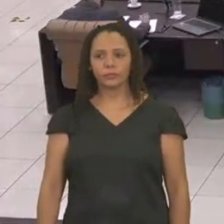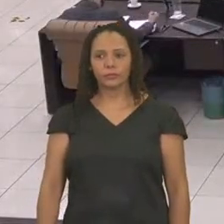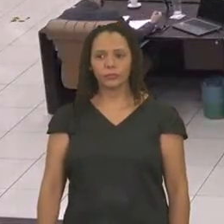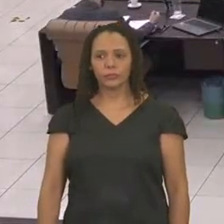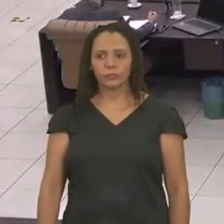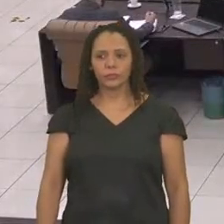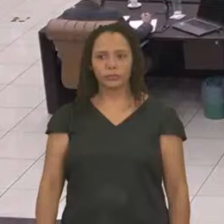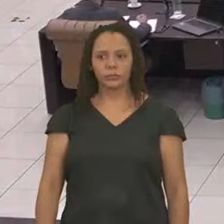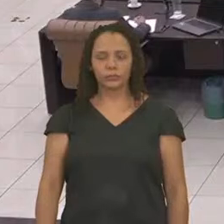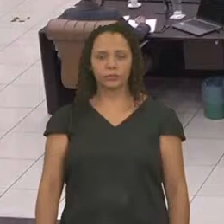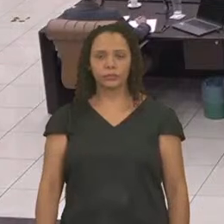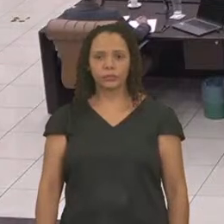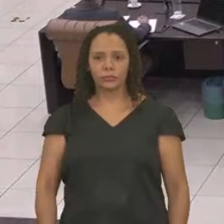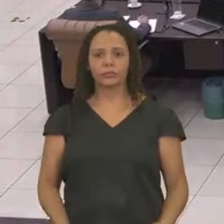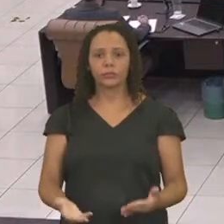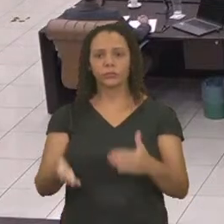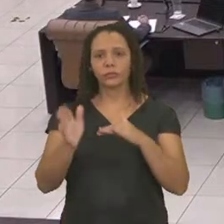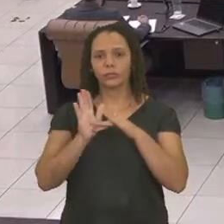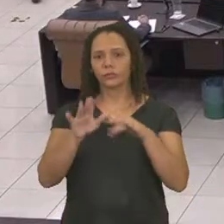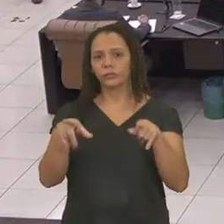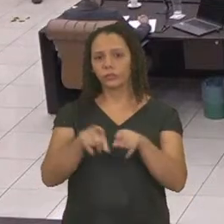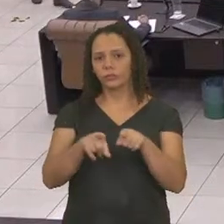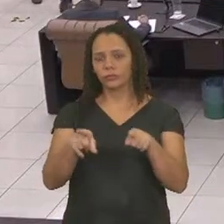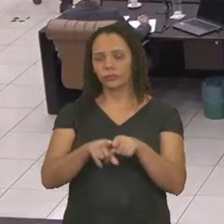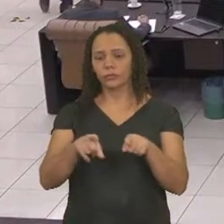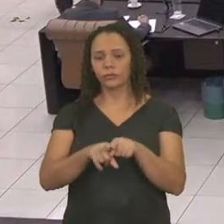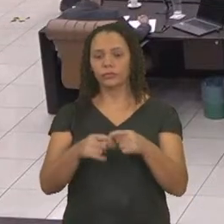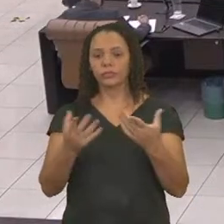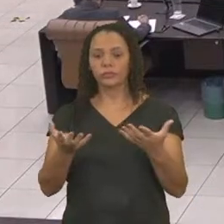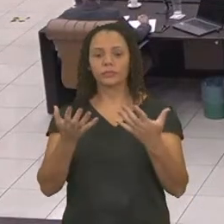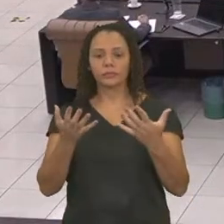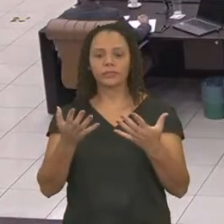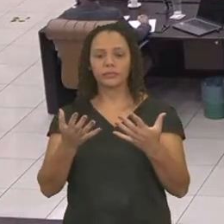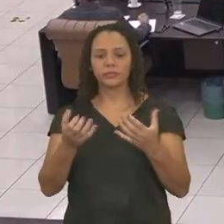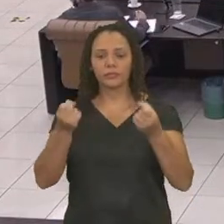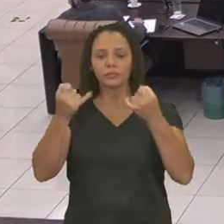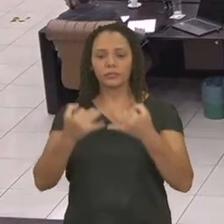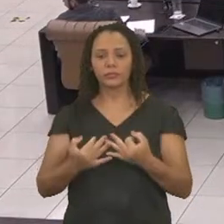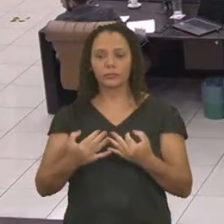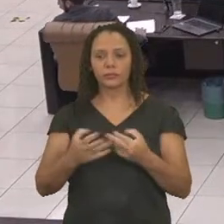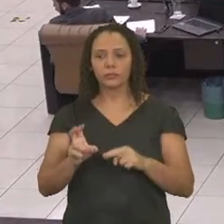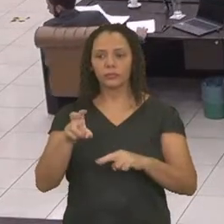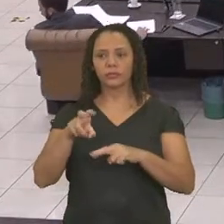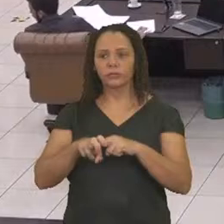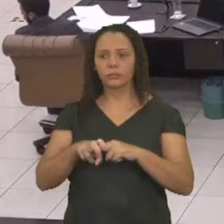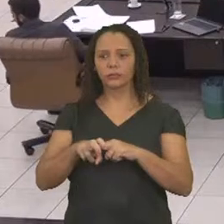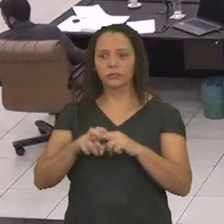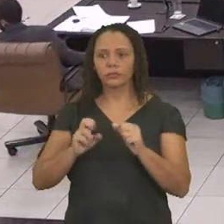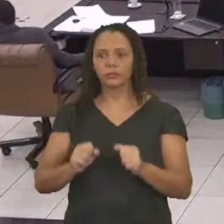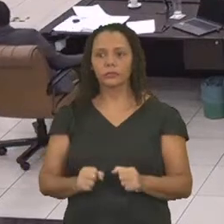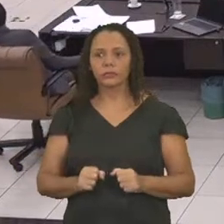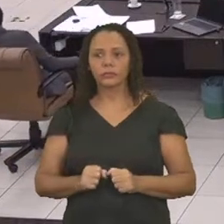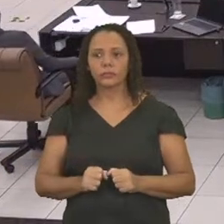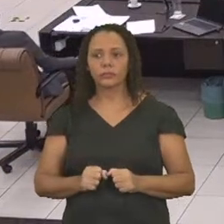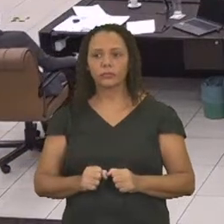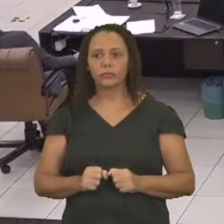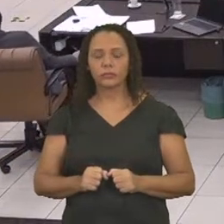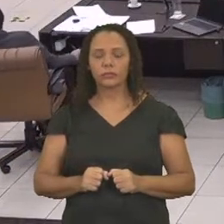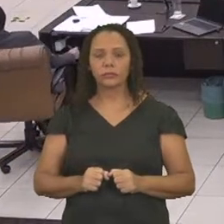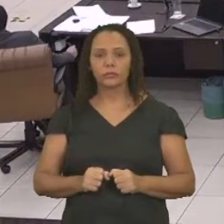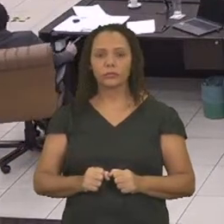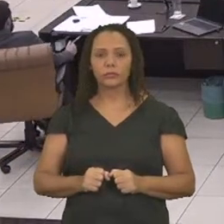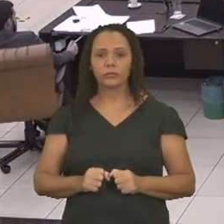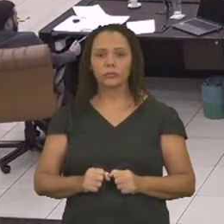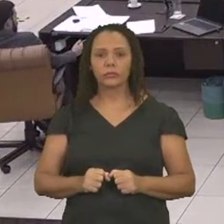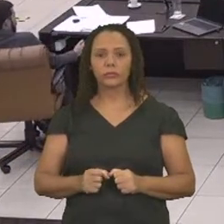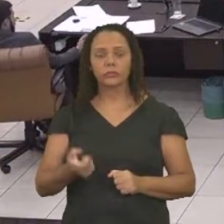Eu quero colaborar aqui também, eu quero falar aqui mesmo. Eu que estou na beira